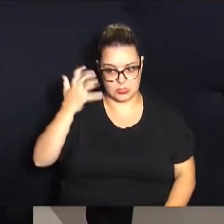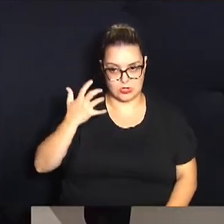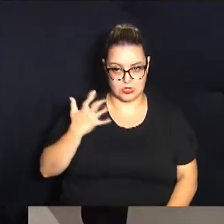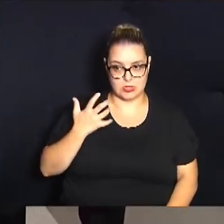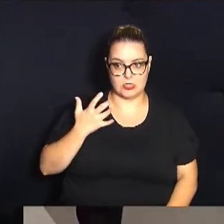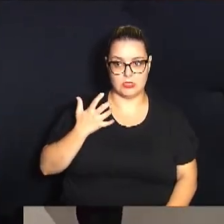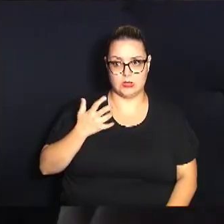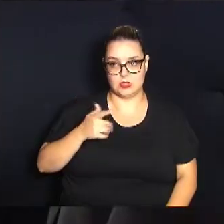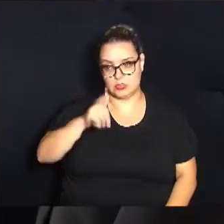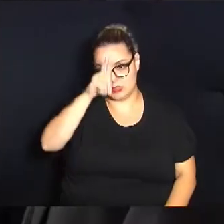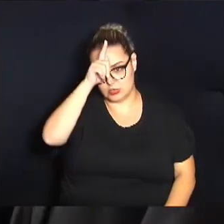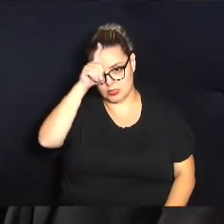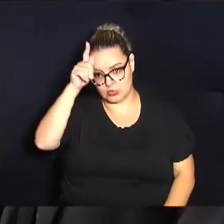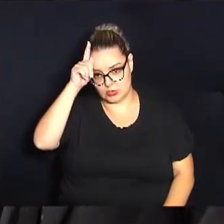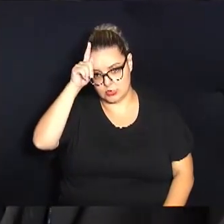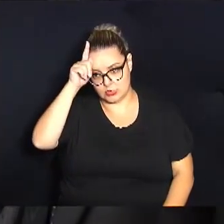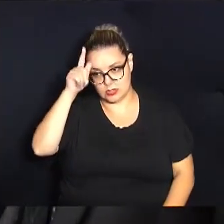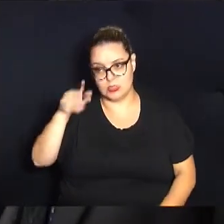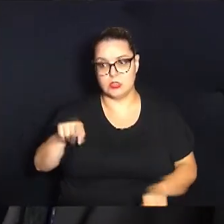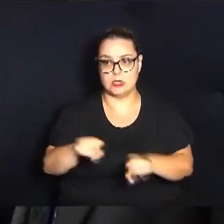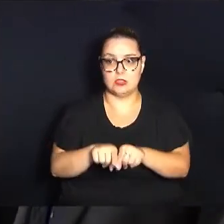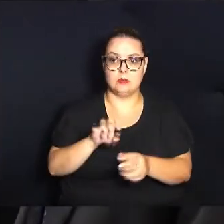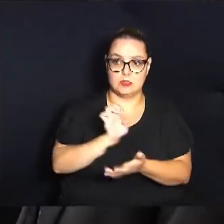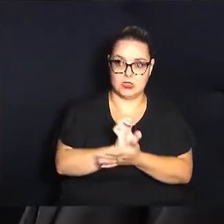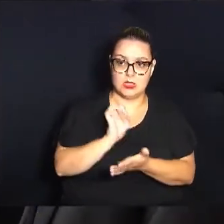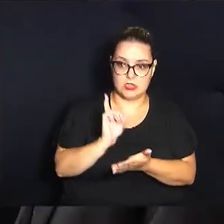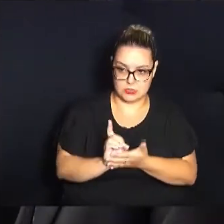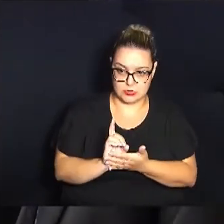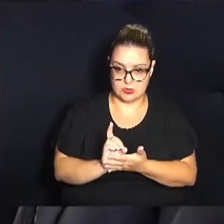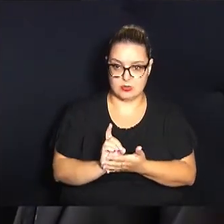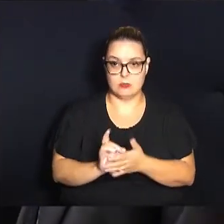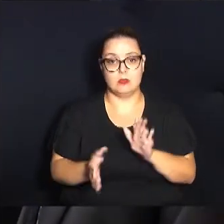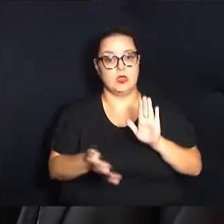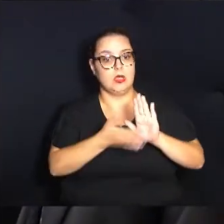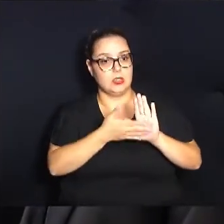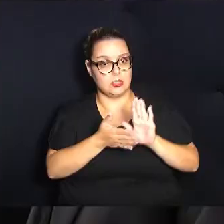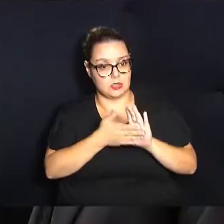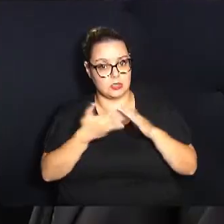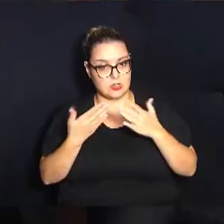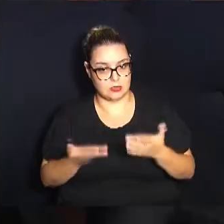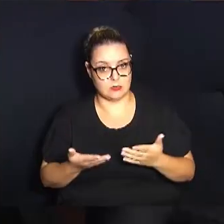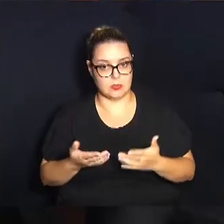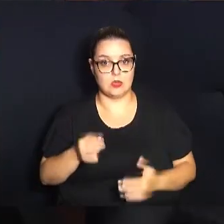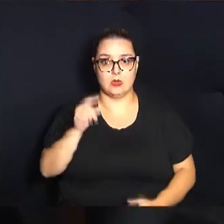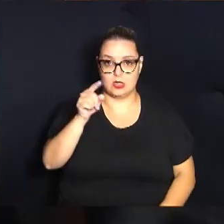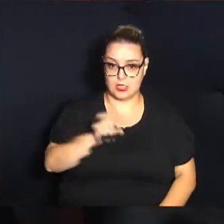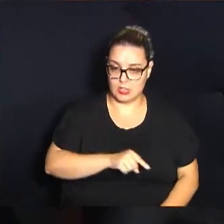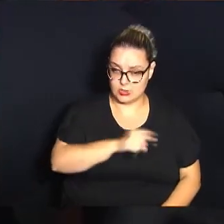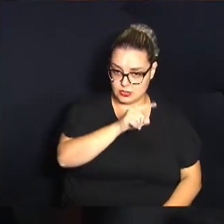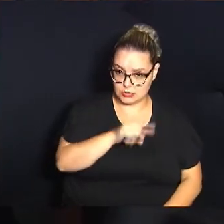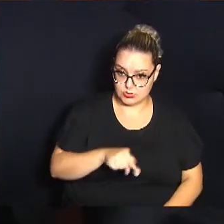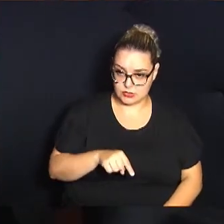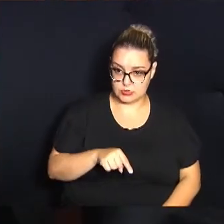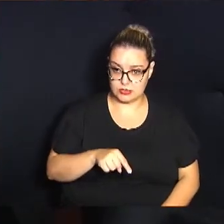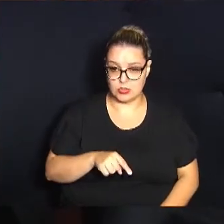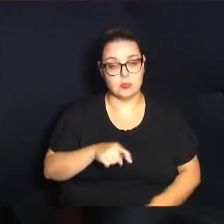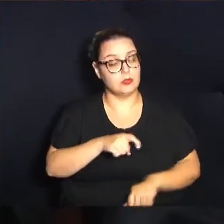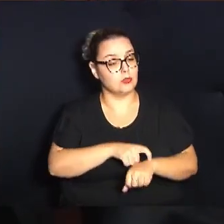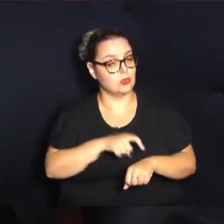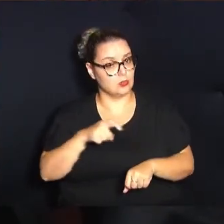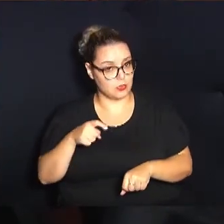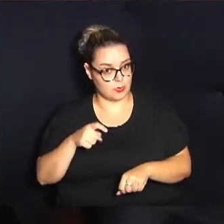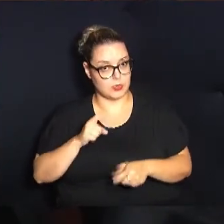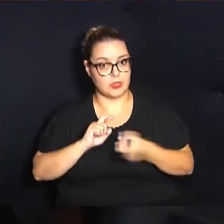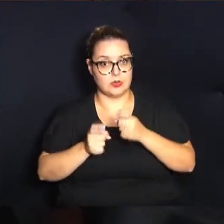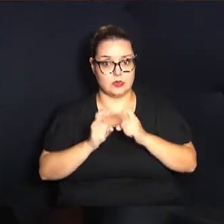Calisto, Gustavo Peta e Edson Ribeiro, para que a proposta fosse rejeitada. Na ocasião, a